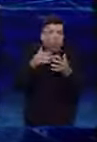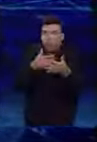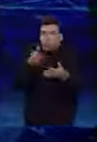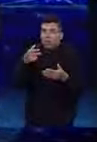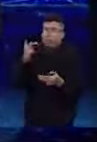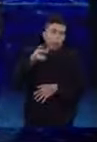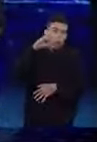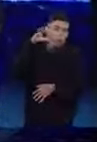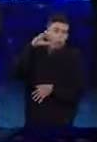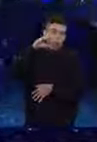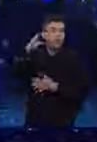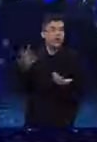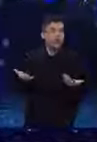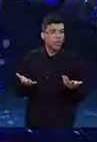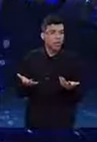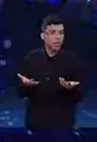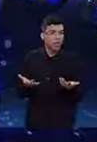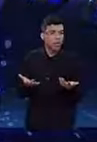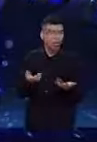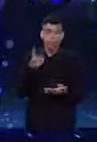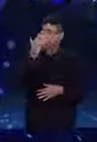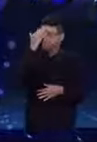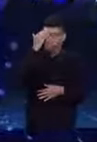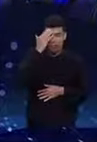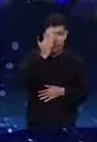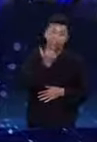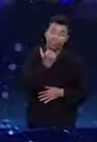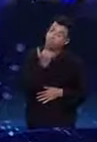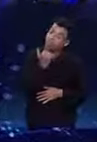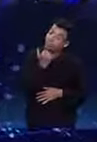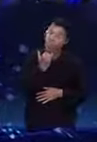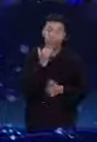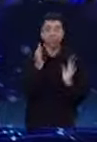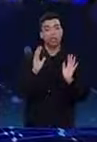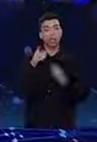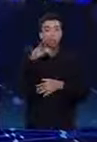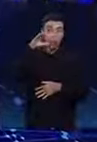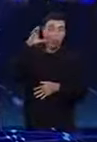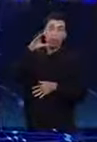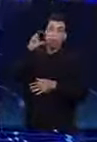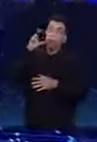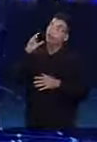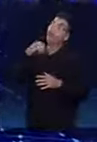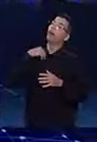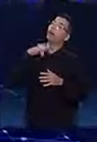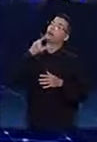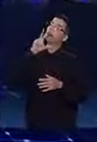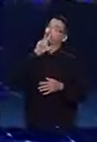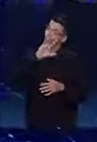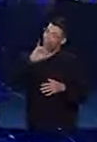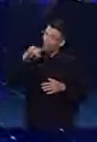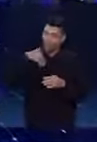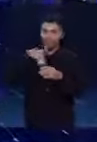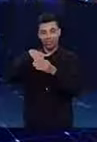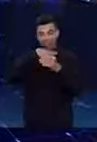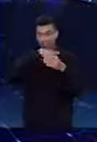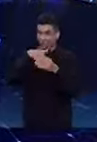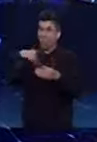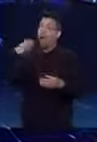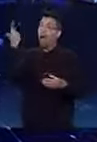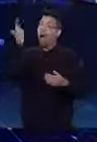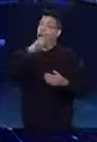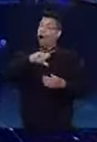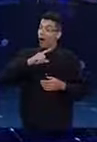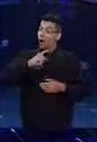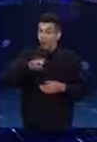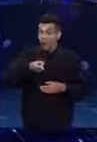de sigilo. Você sabe que isso tem perna curta, porque vai acabar. Porque eu vou ganhar as eleições e quando chegar dia